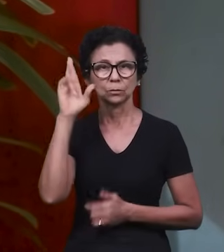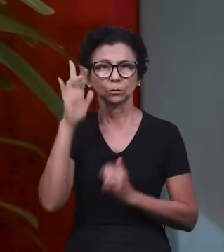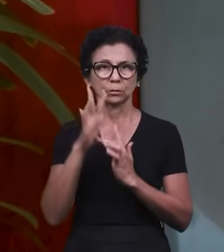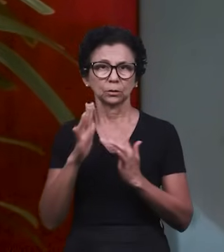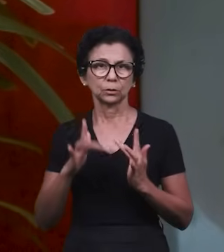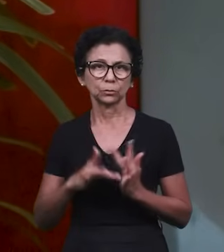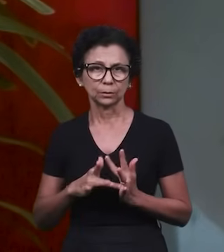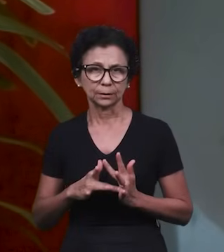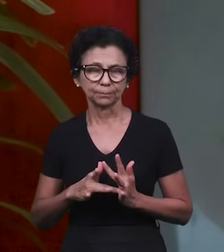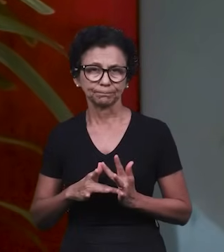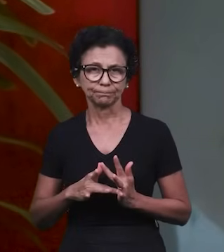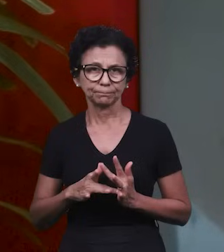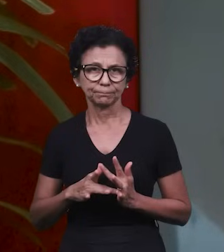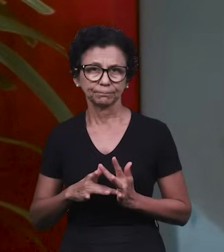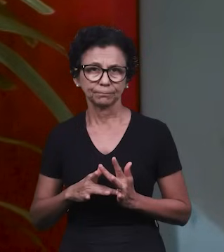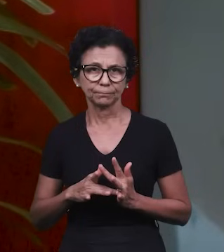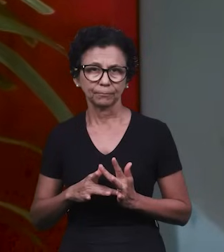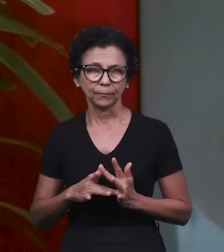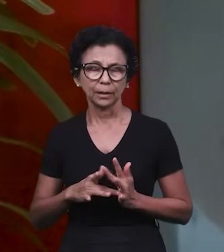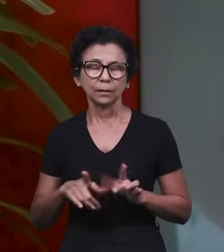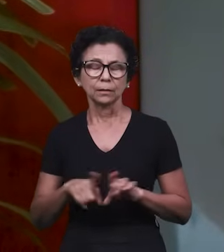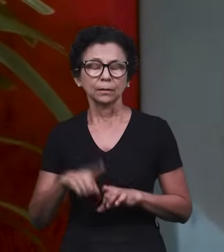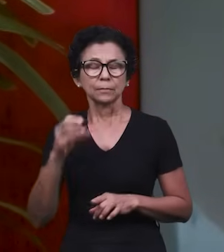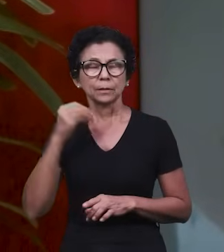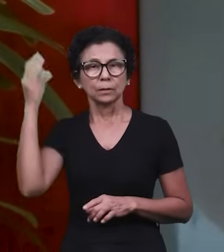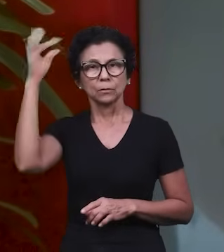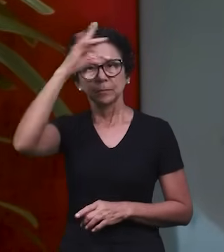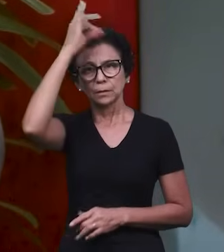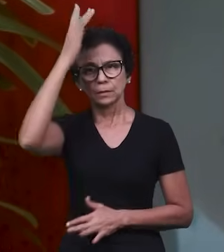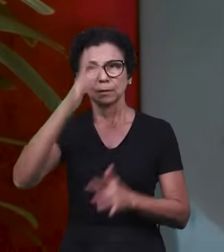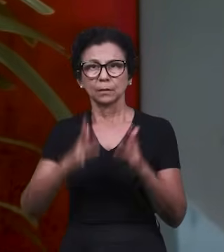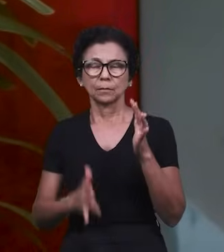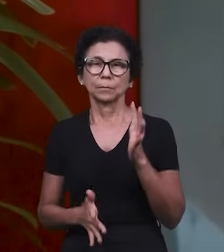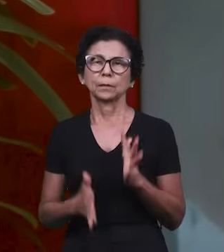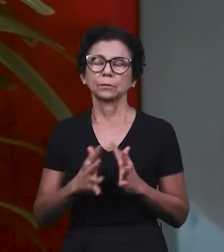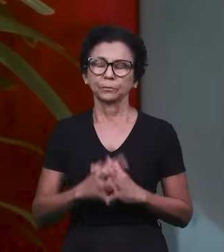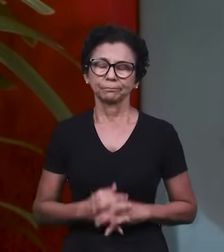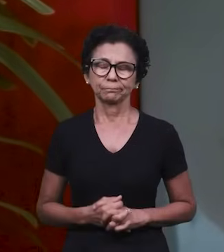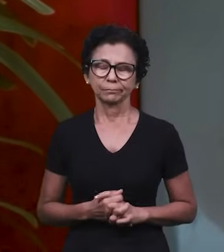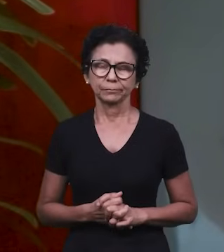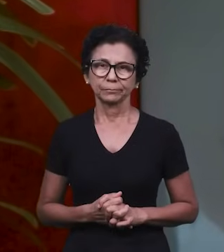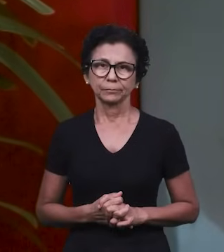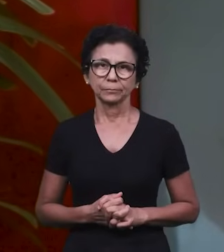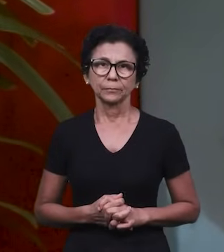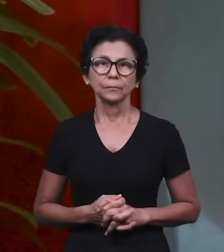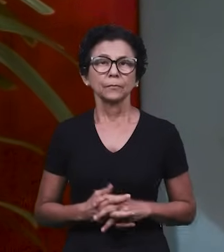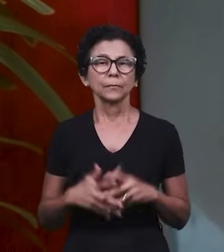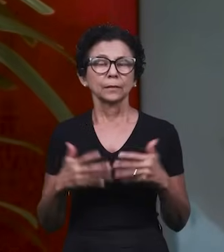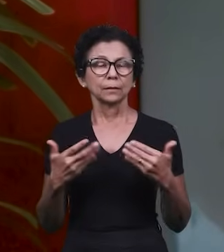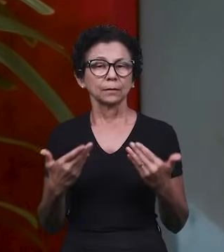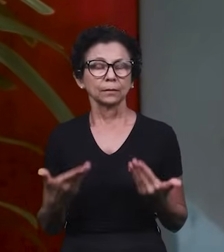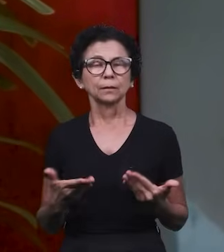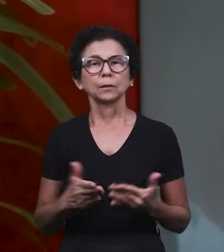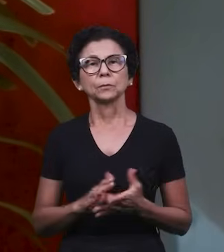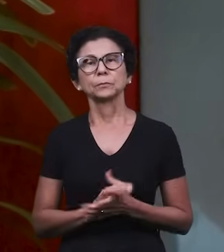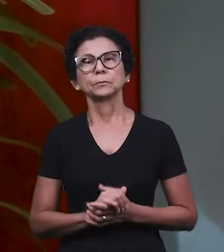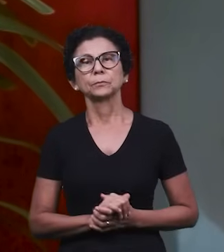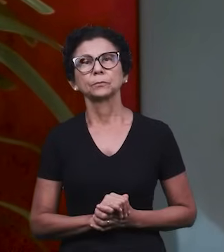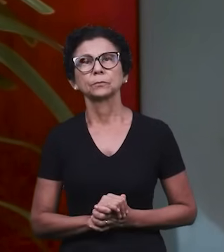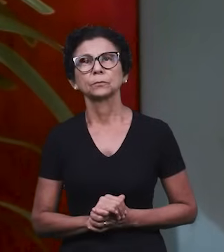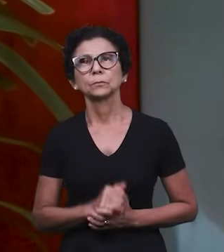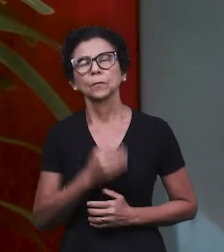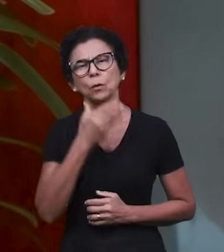a condição de entender tudo o que está acontecendo. Foi assim que Pedro,